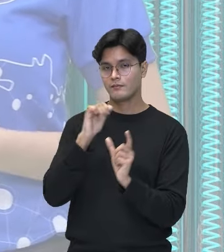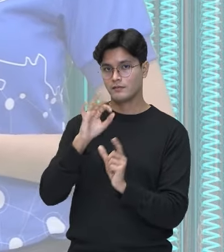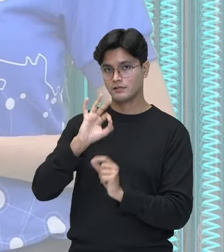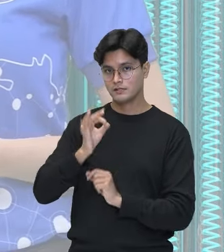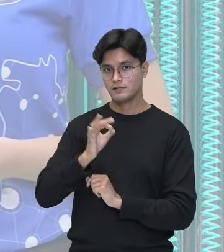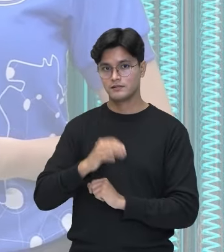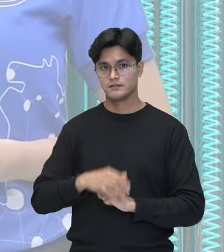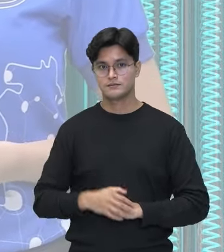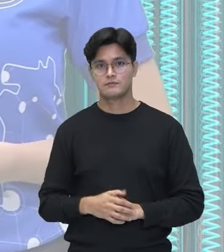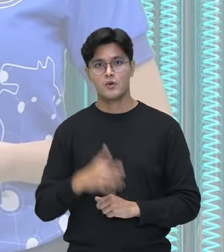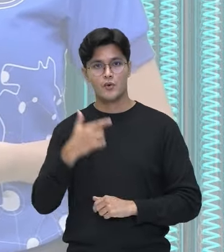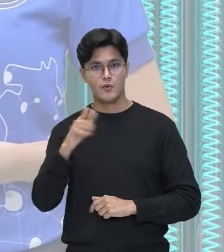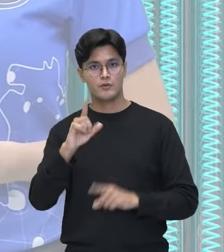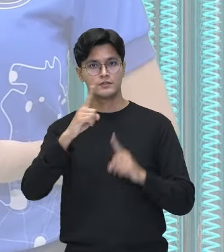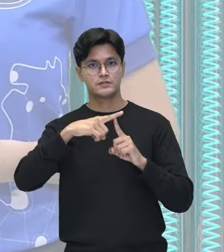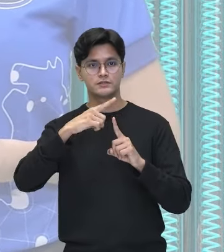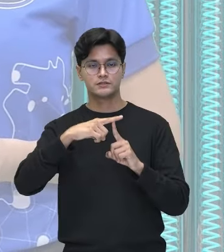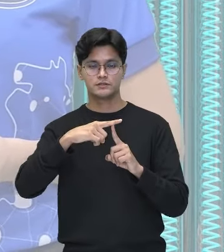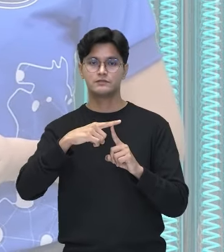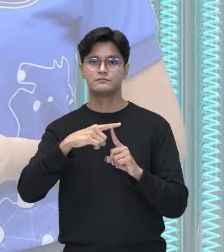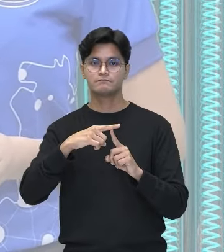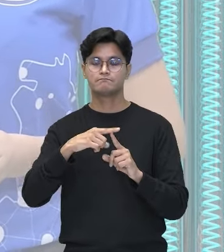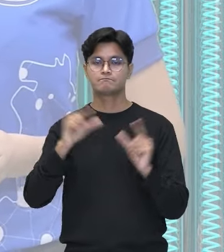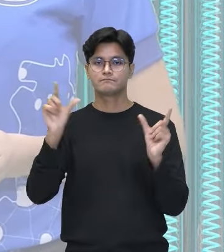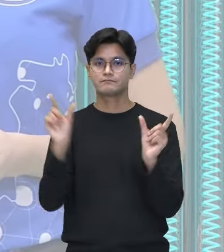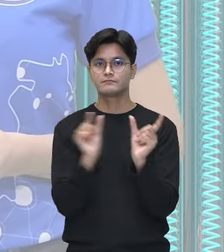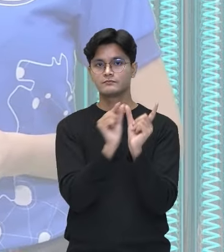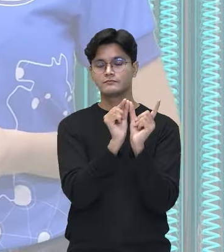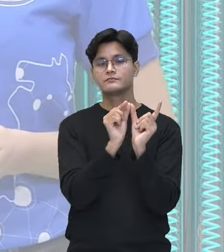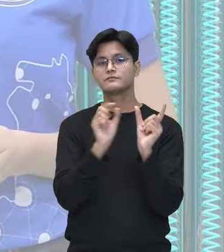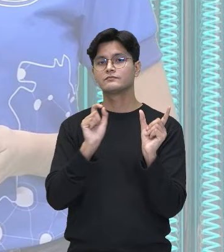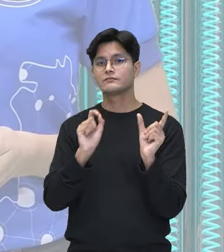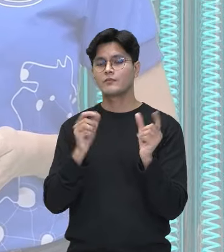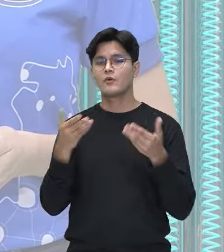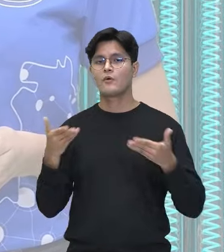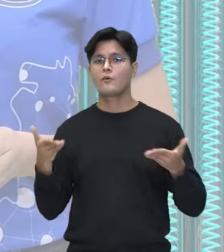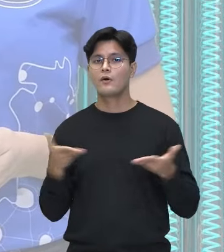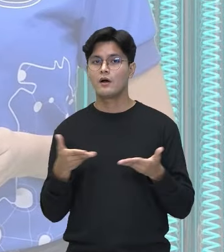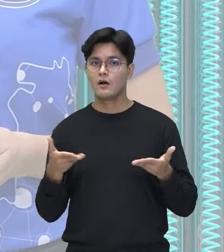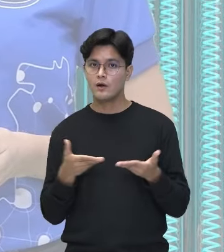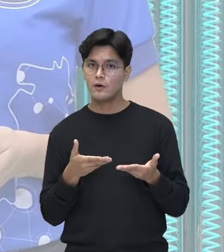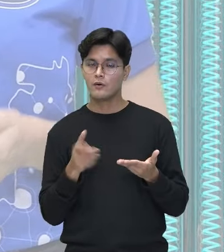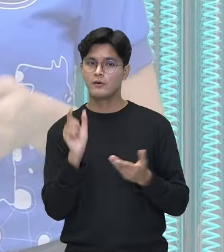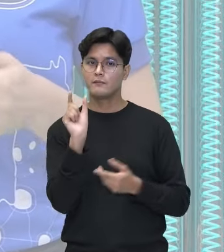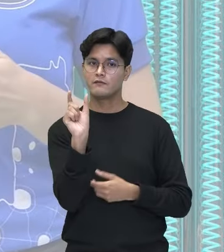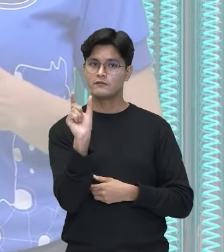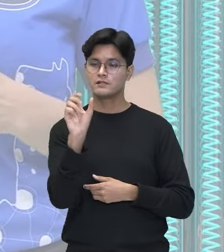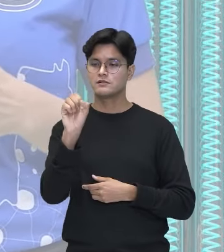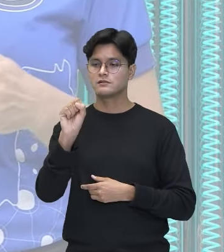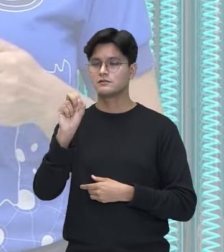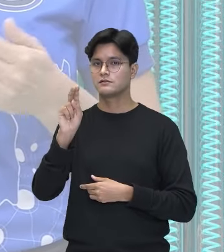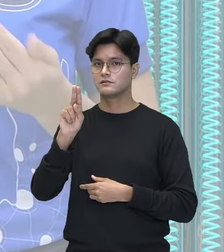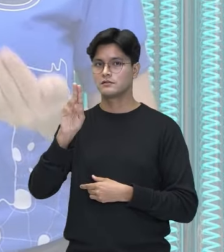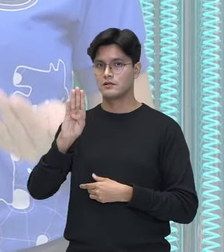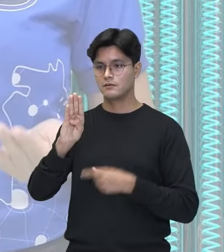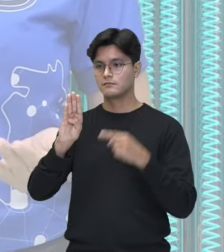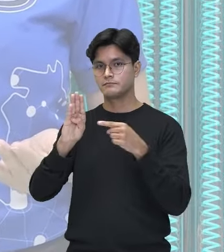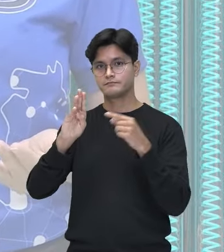ver mais um outro tipo de prefixo. Agora, o nosso prefixo é sub, que